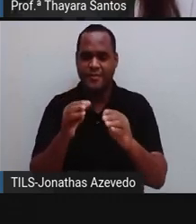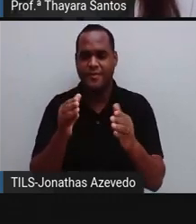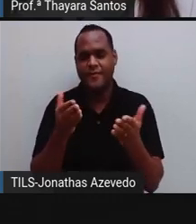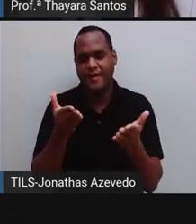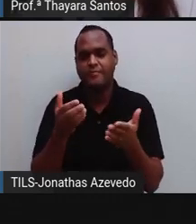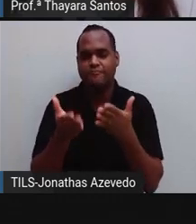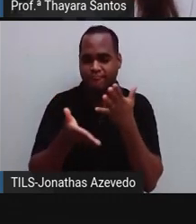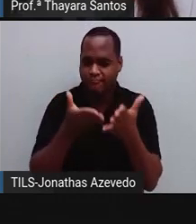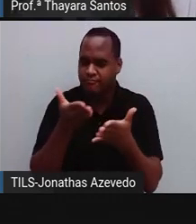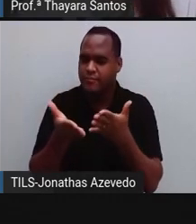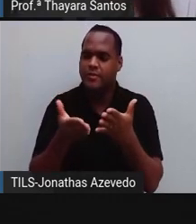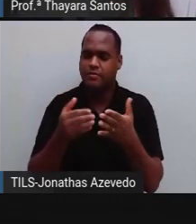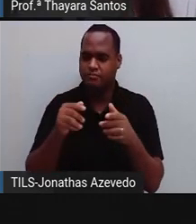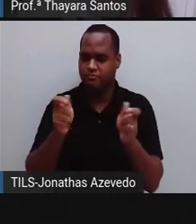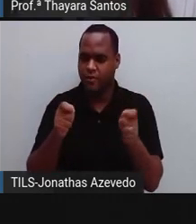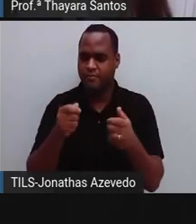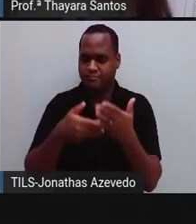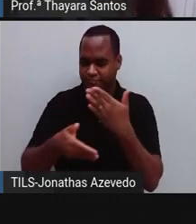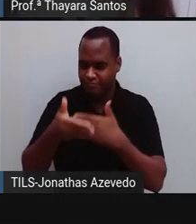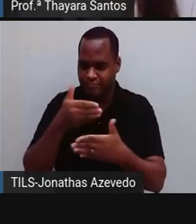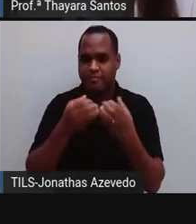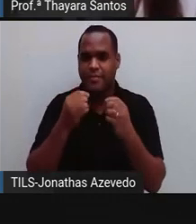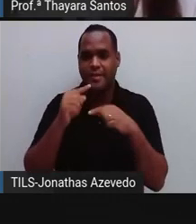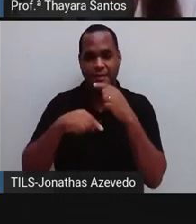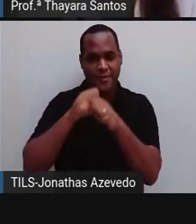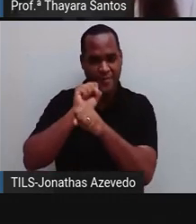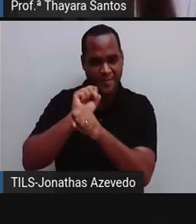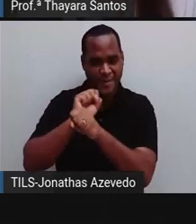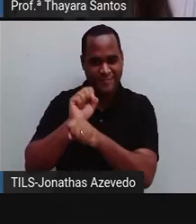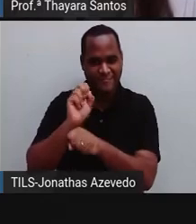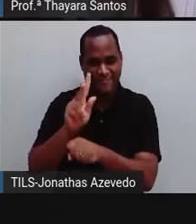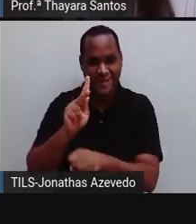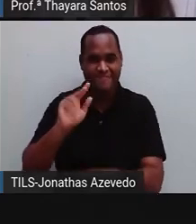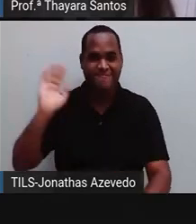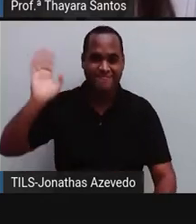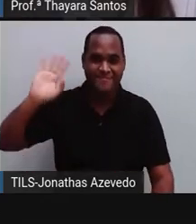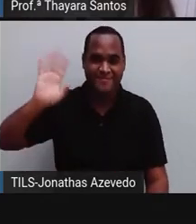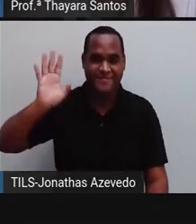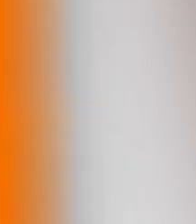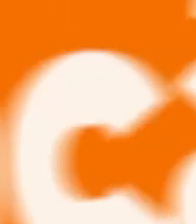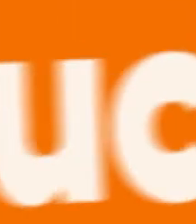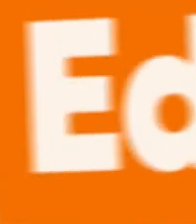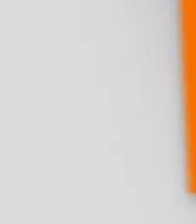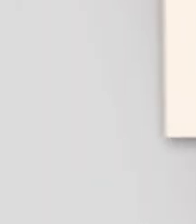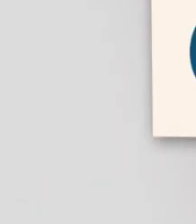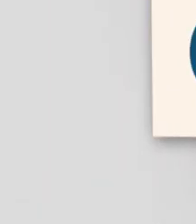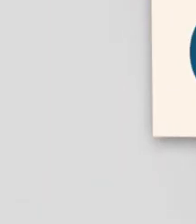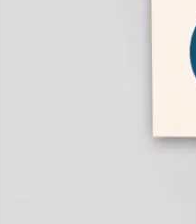cuidem aí do outro lado, que eu aguardo vocês. Até a próxima aula, gente. Tchau, tchau.